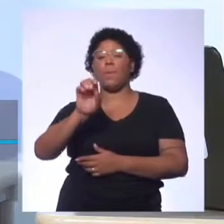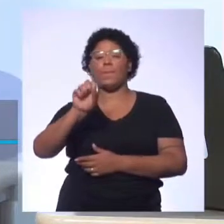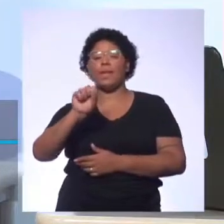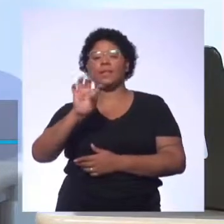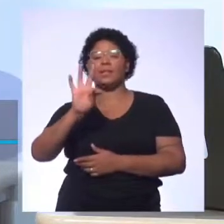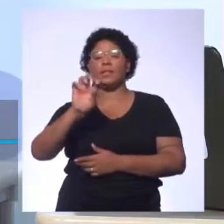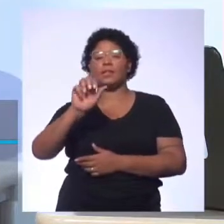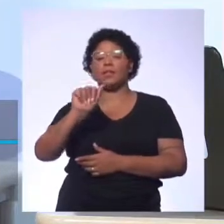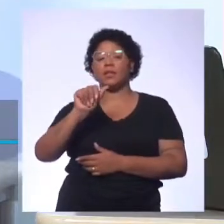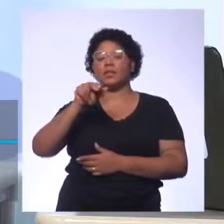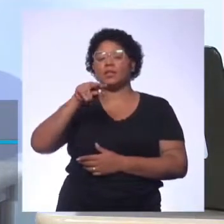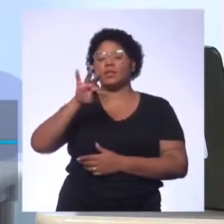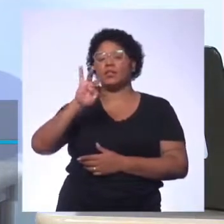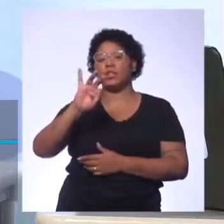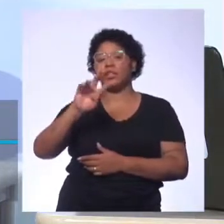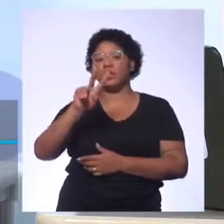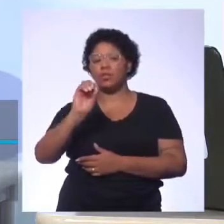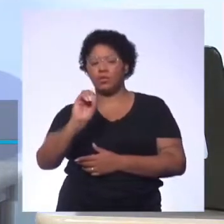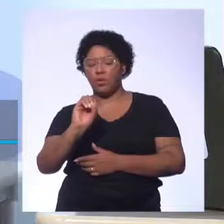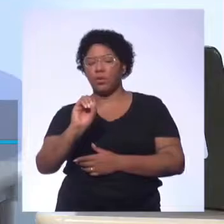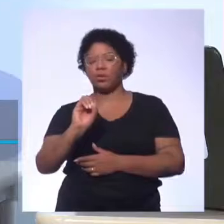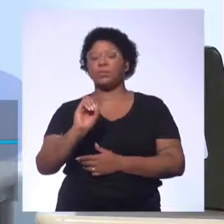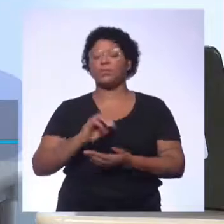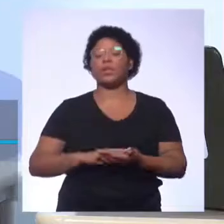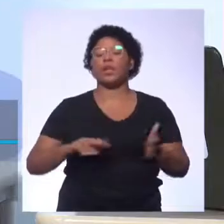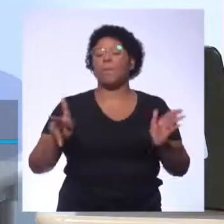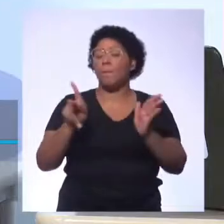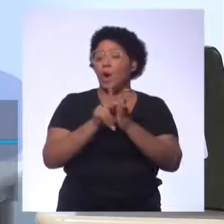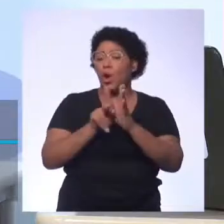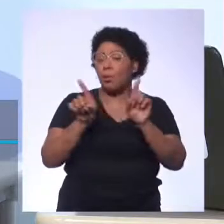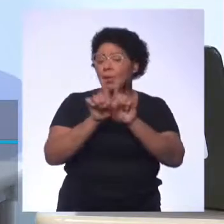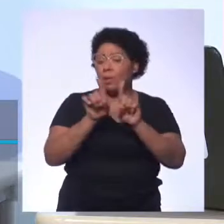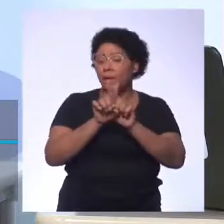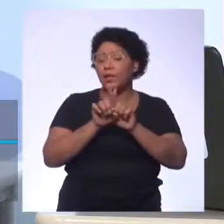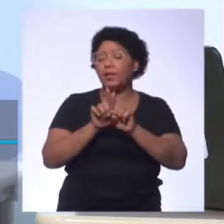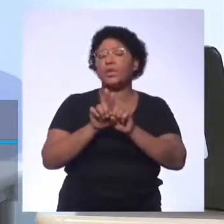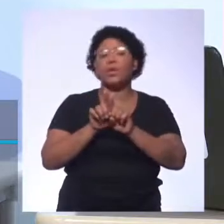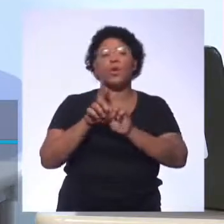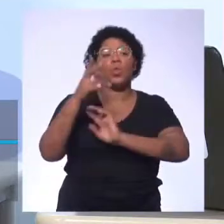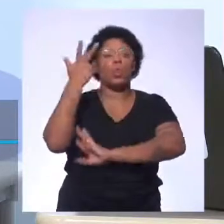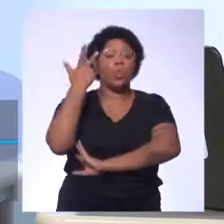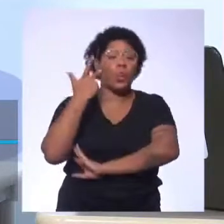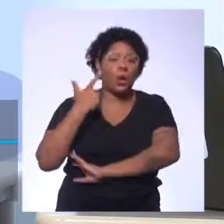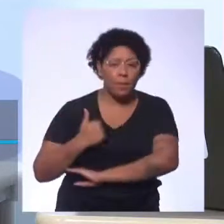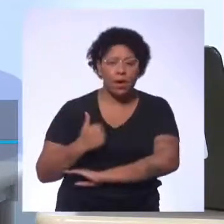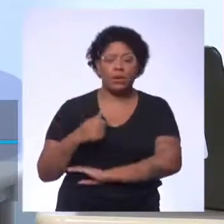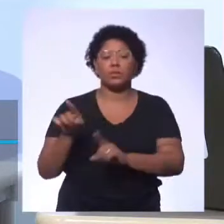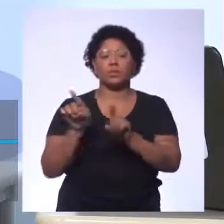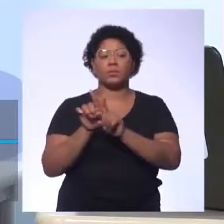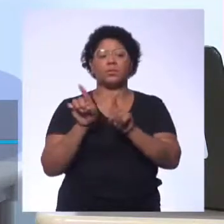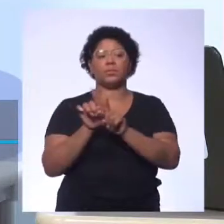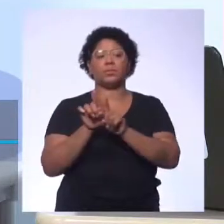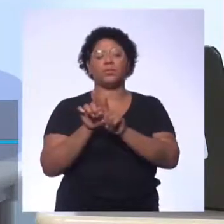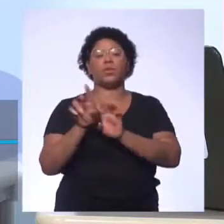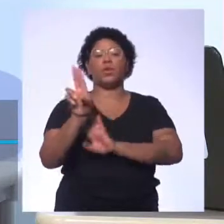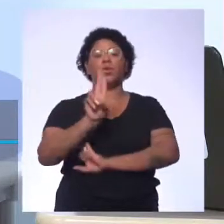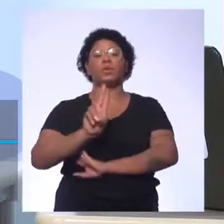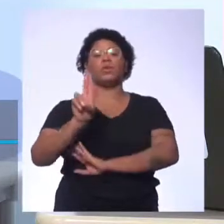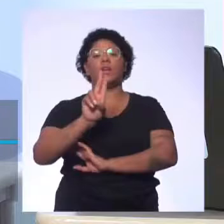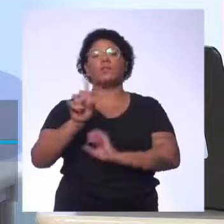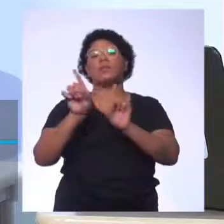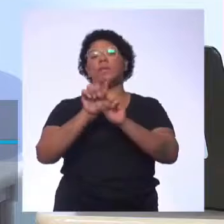tipos de substantivos. São os substantivos próprios, temos substantivos comuns, temos substantivos que nós podemos pensar